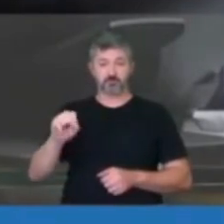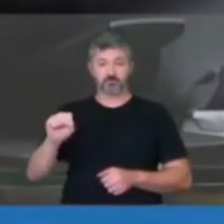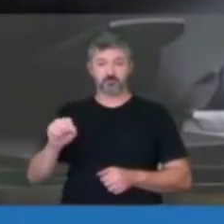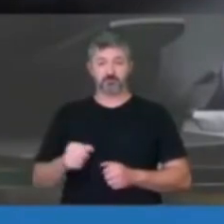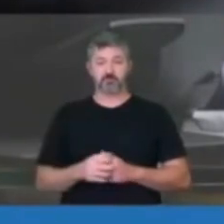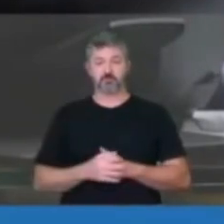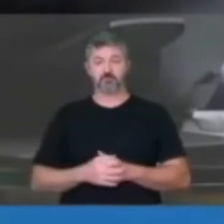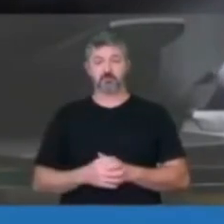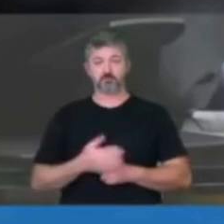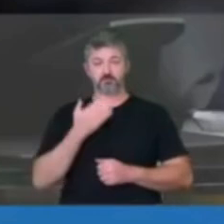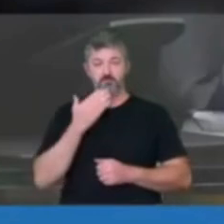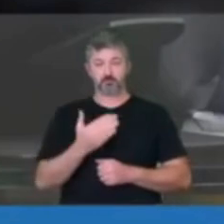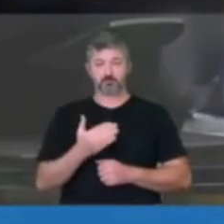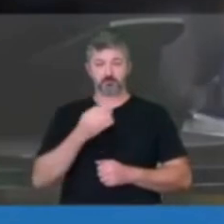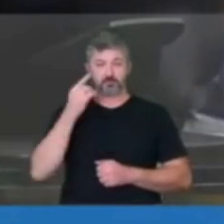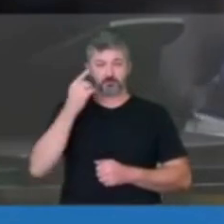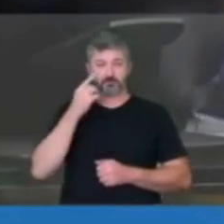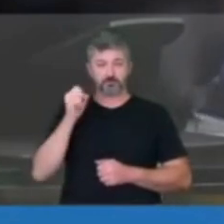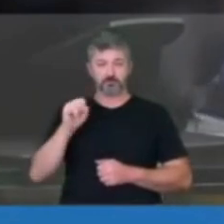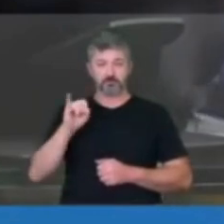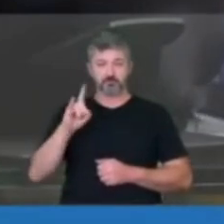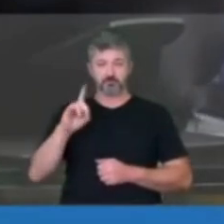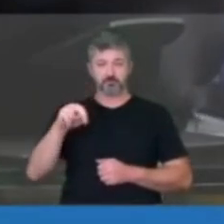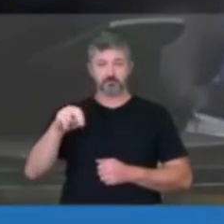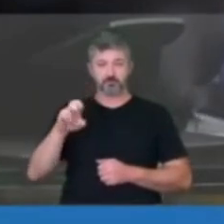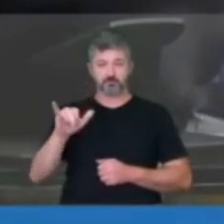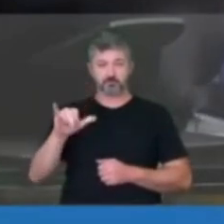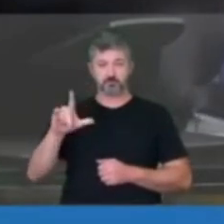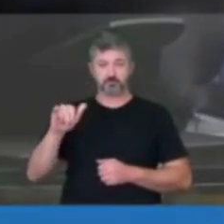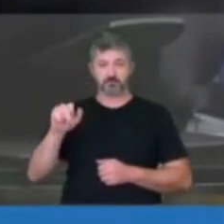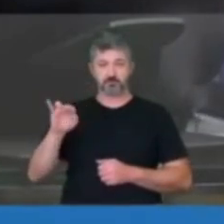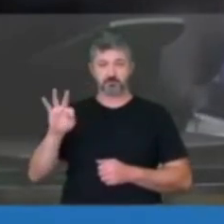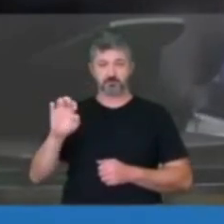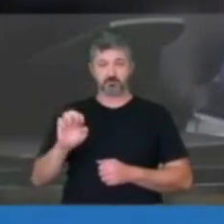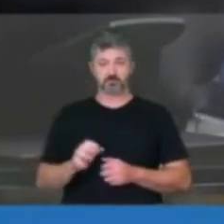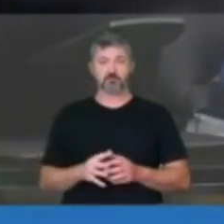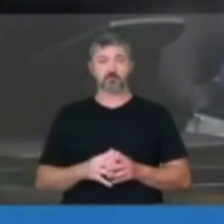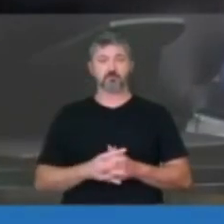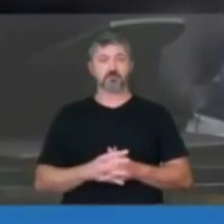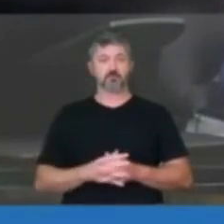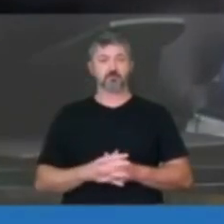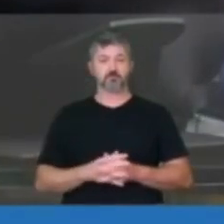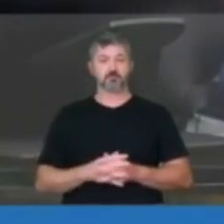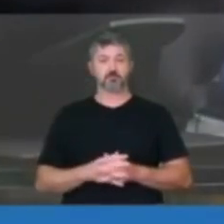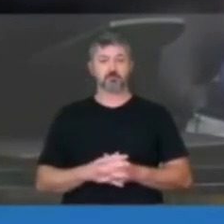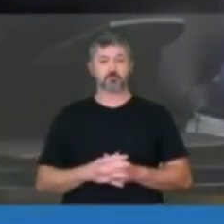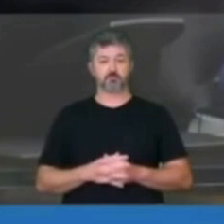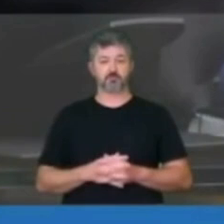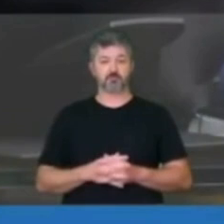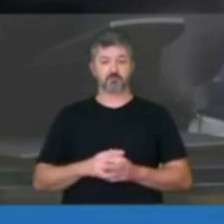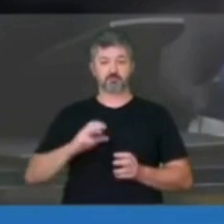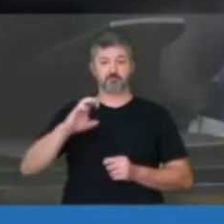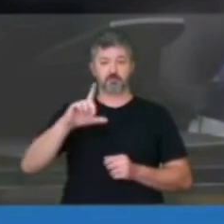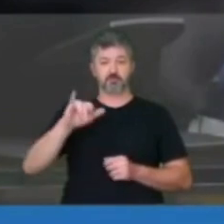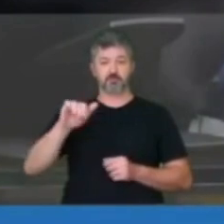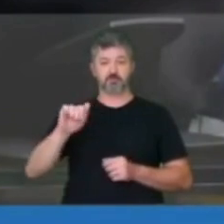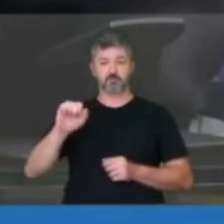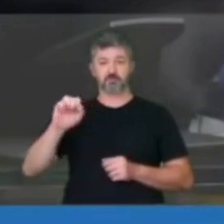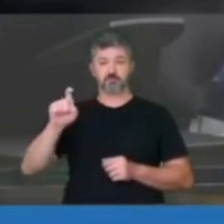Para falar a favor, deputado Sidney Leite. Para falar a favor, deputada Célia Chacriabá.